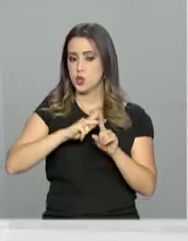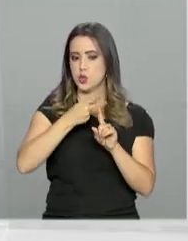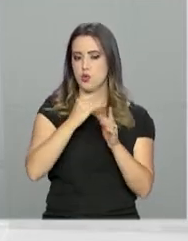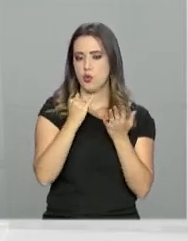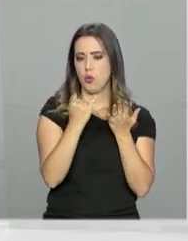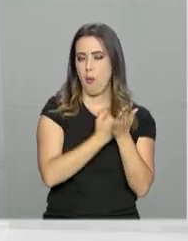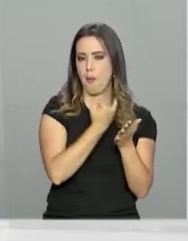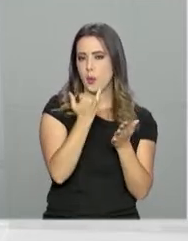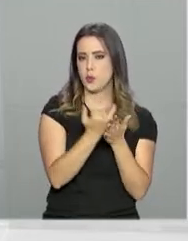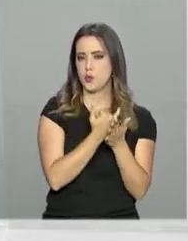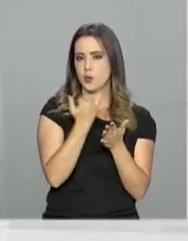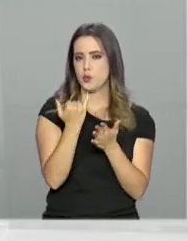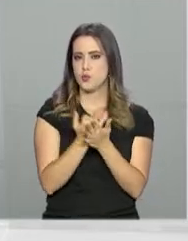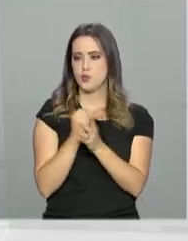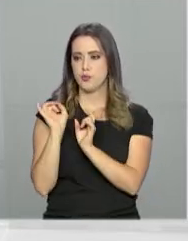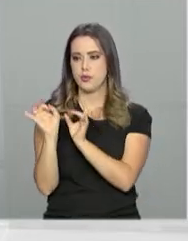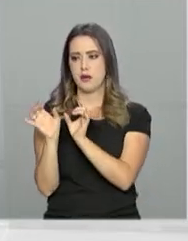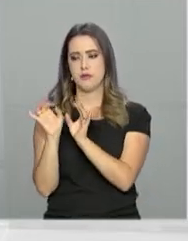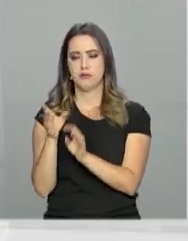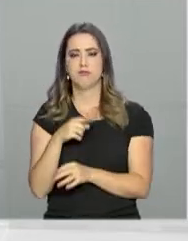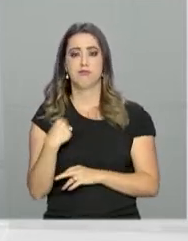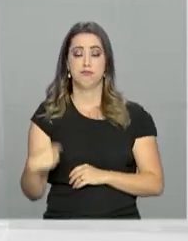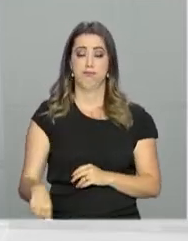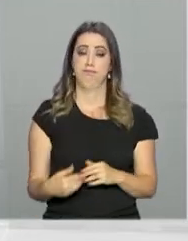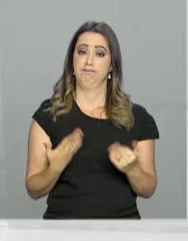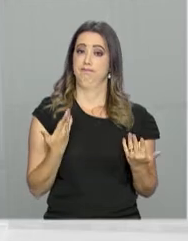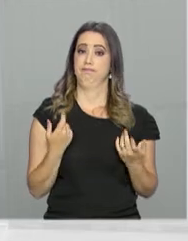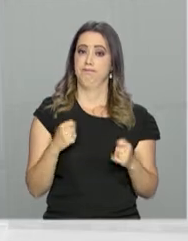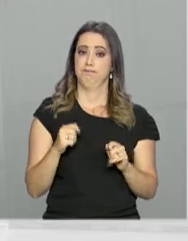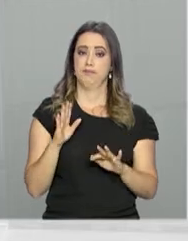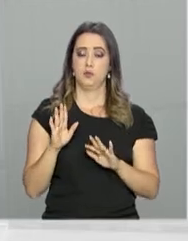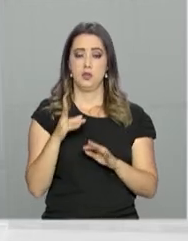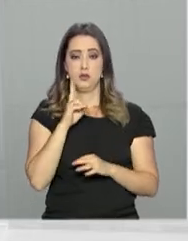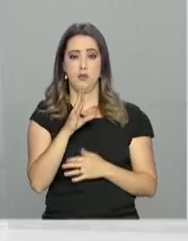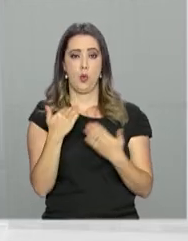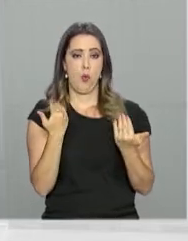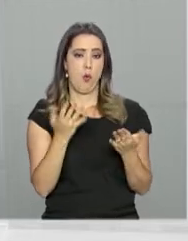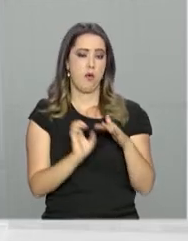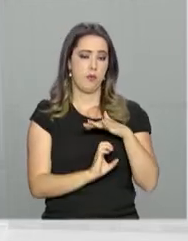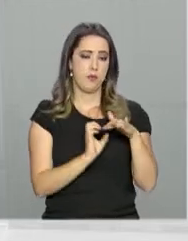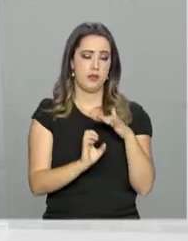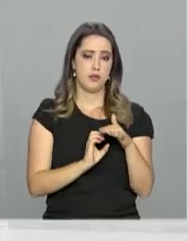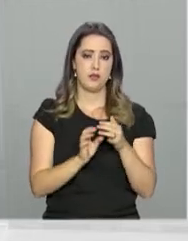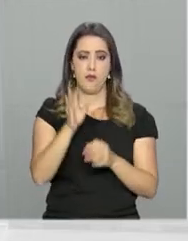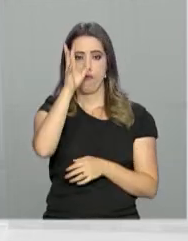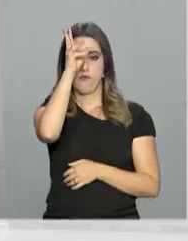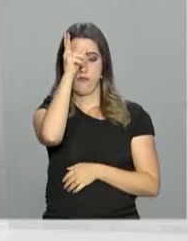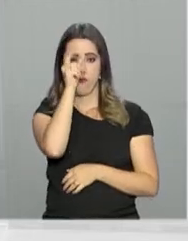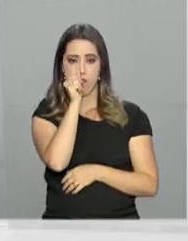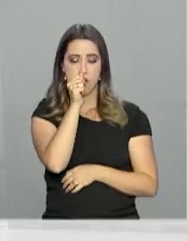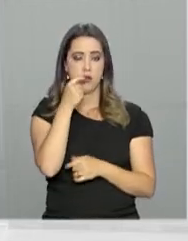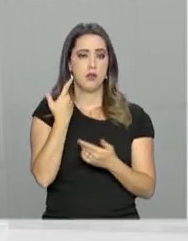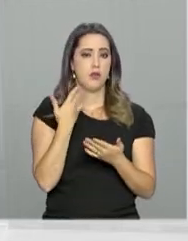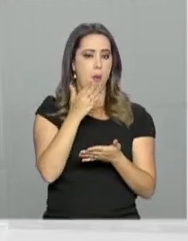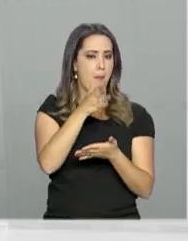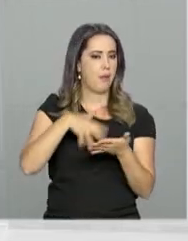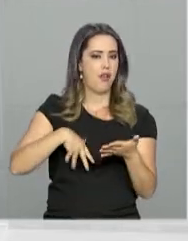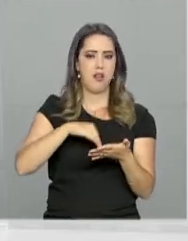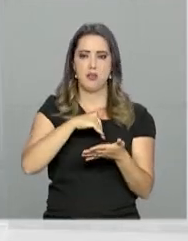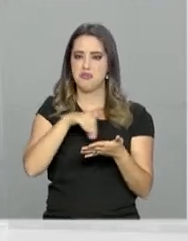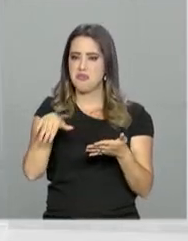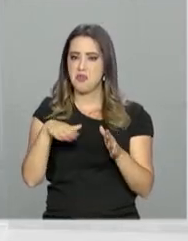38,4% sobre o valor das importações, a depender da empresa, e abrange frango in natura, inteiro ou em